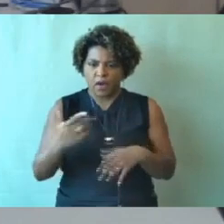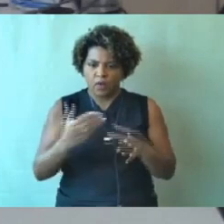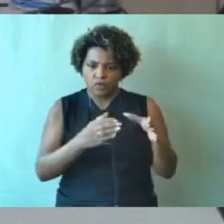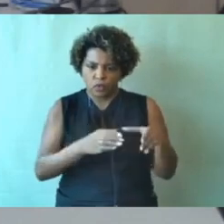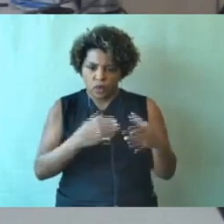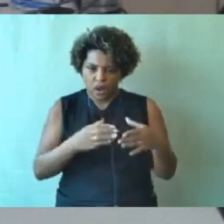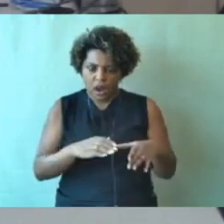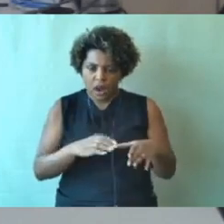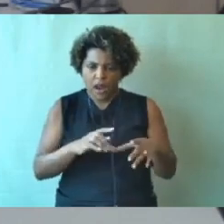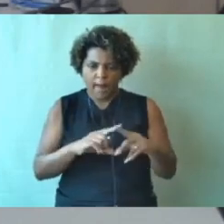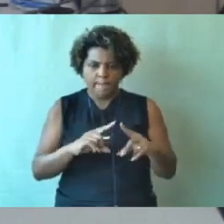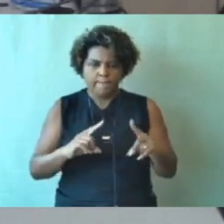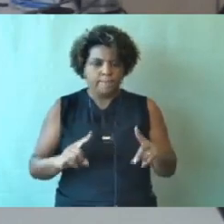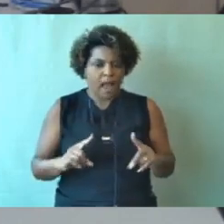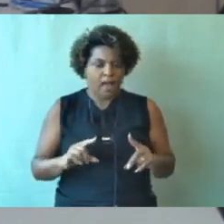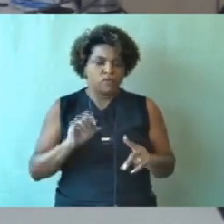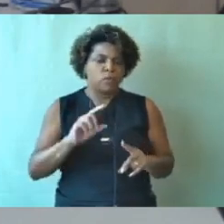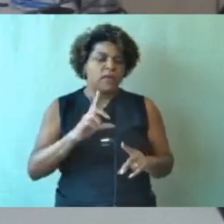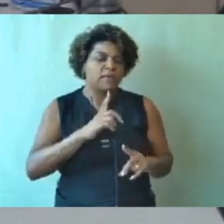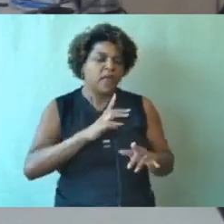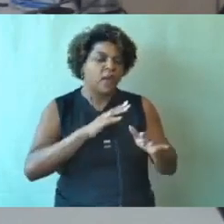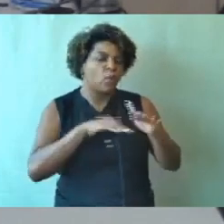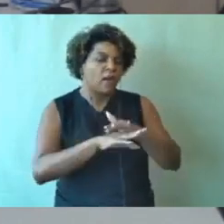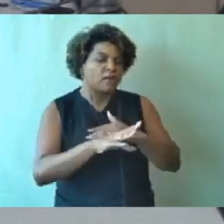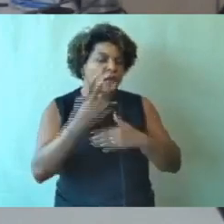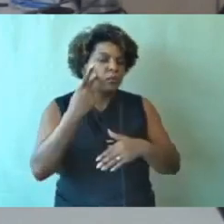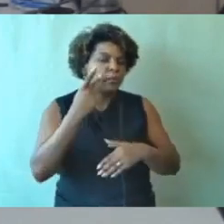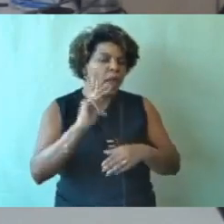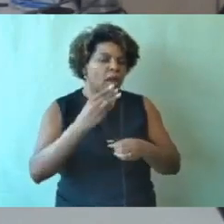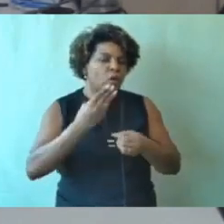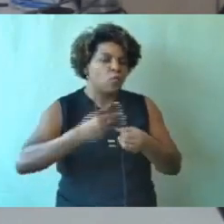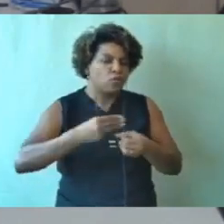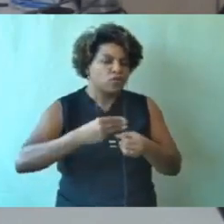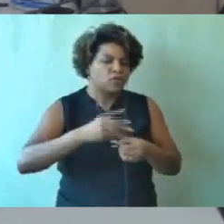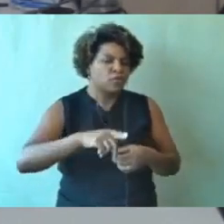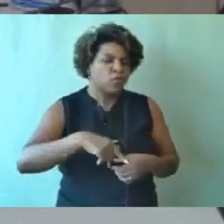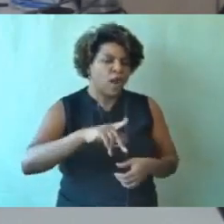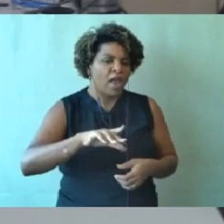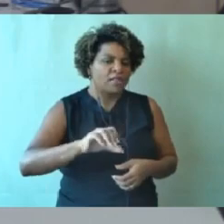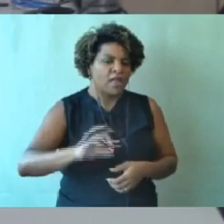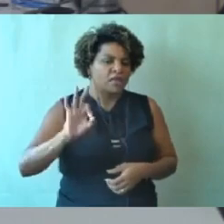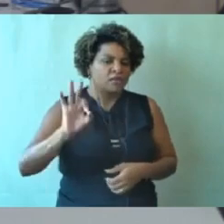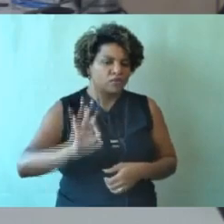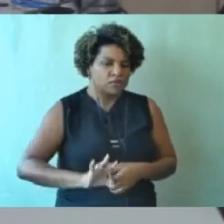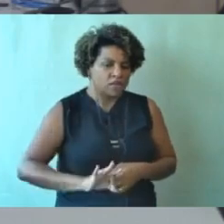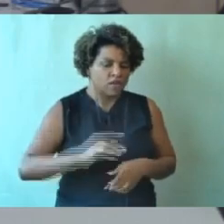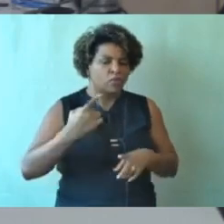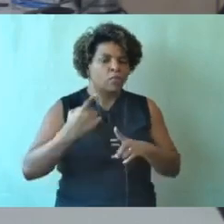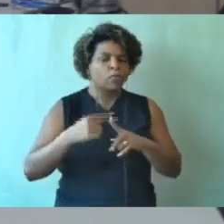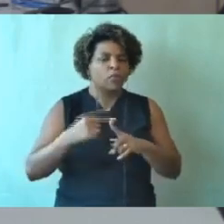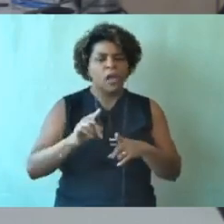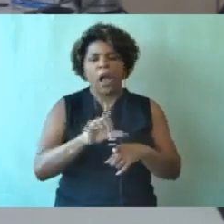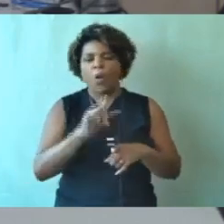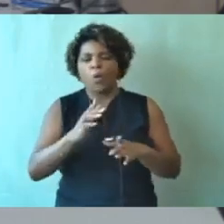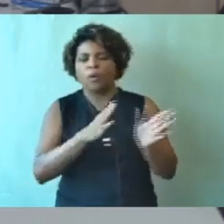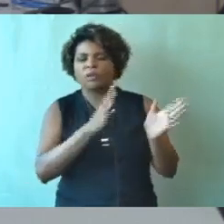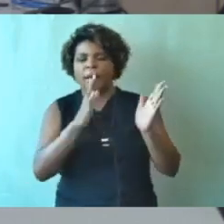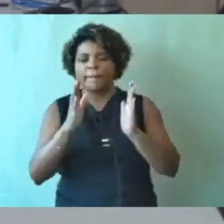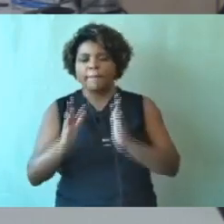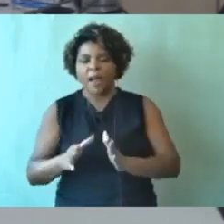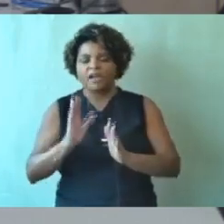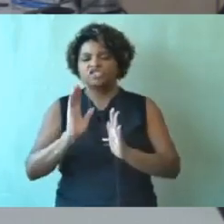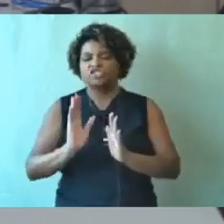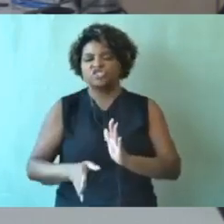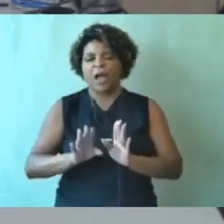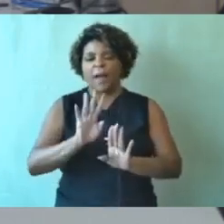tem para o município são os 10%, na verdade, porque o restante já estava previsto na planilha da NTP. Está pago,